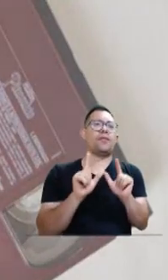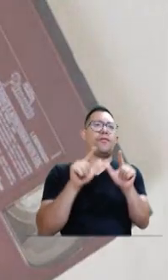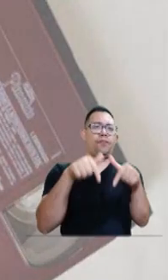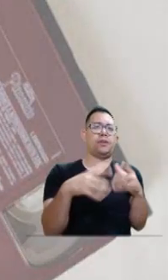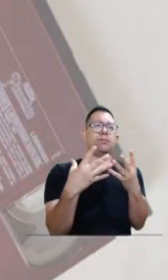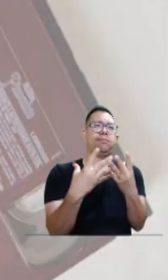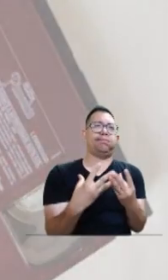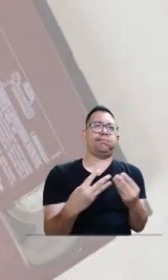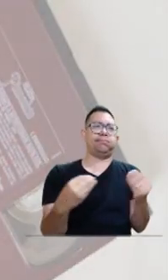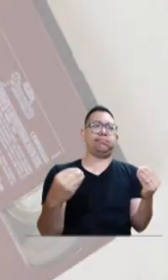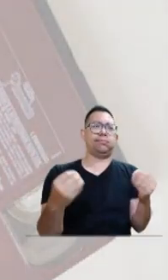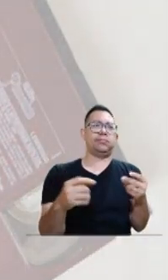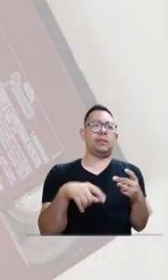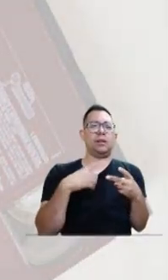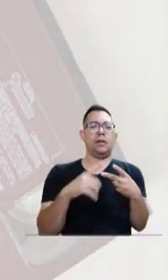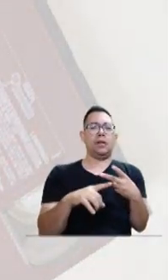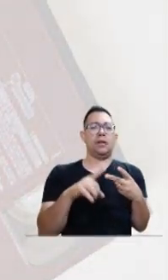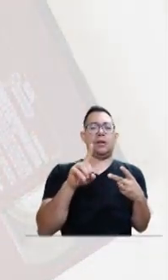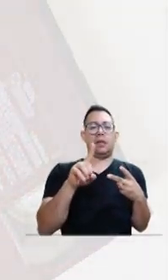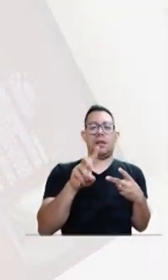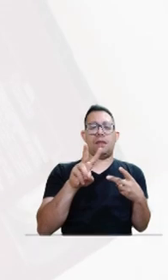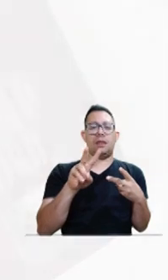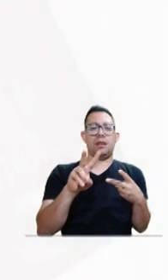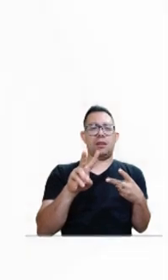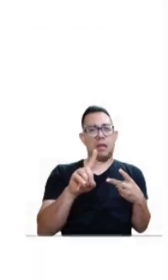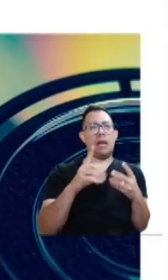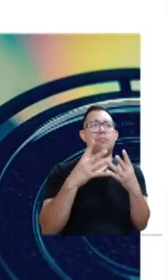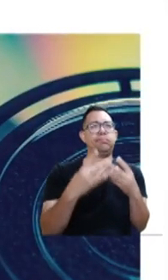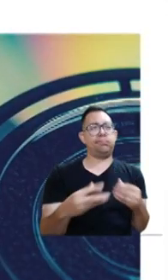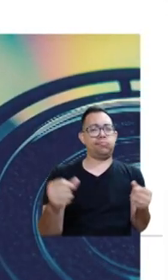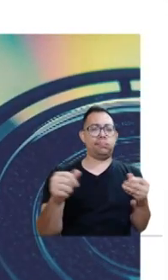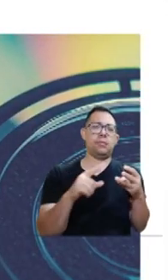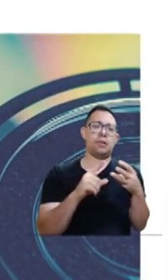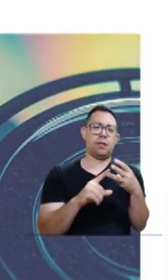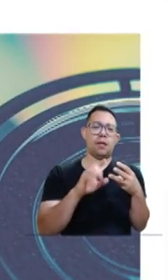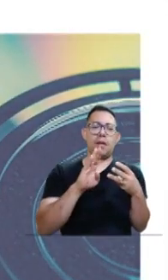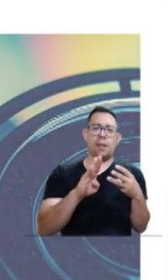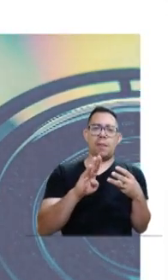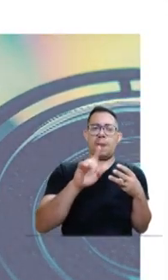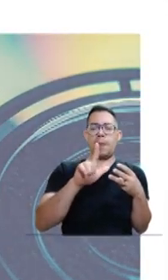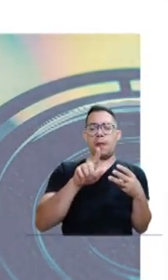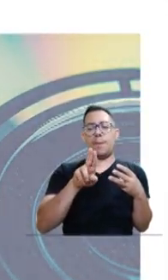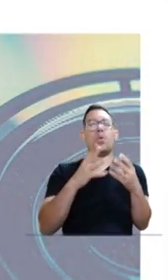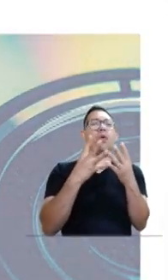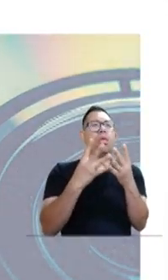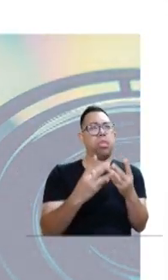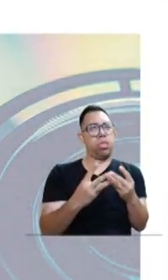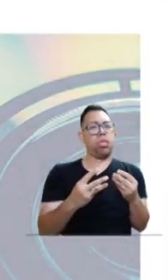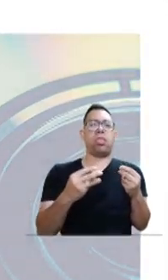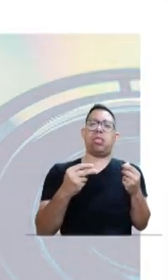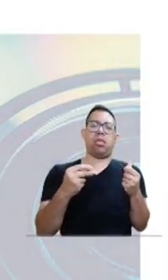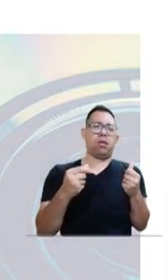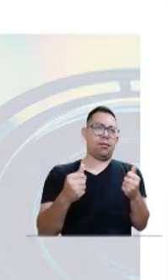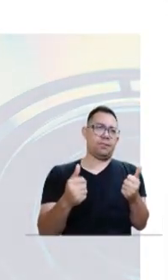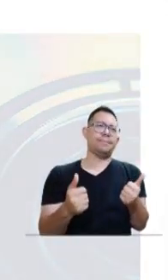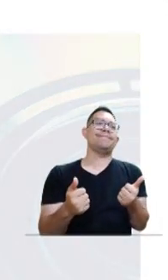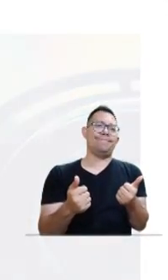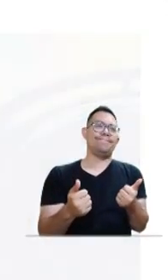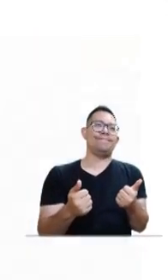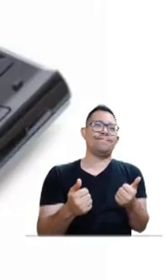lado, sendo preservadas apenas por colecionadores e cinéfilos que de fato mantiveram